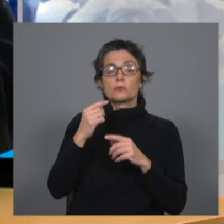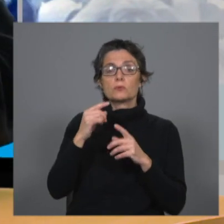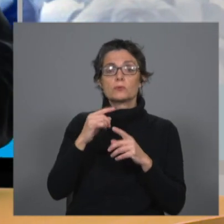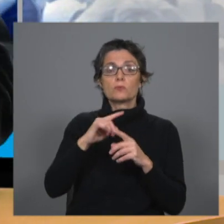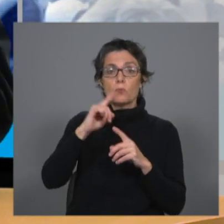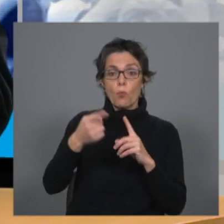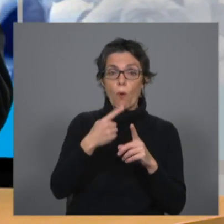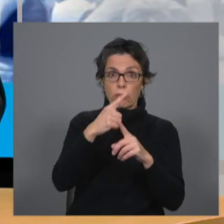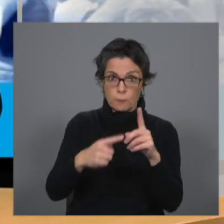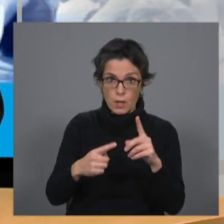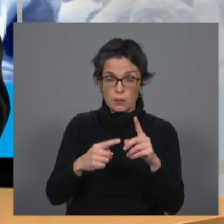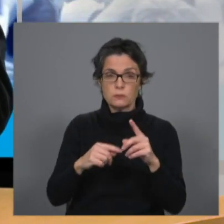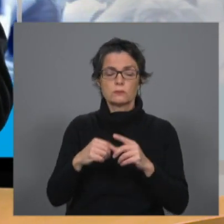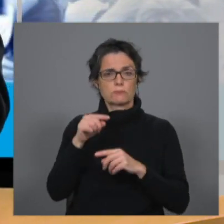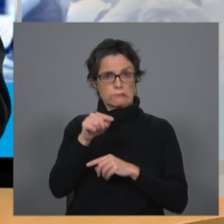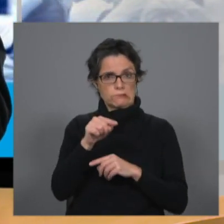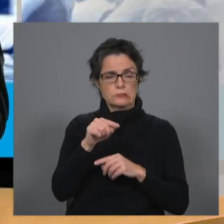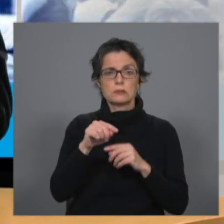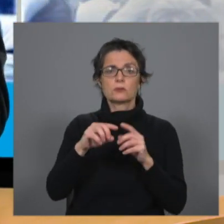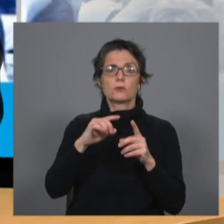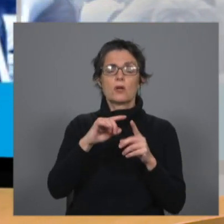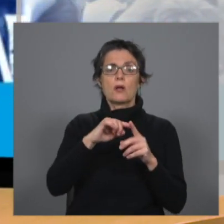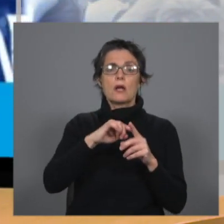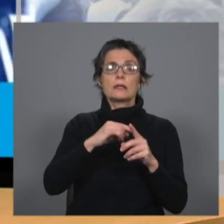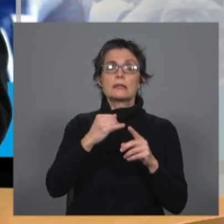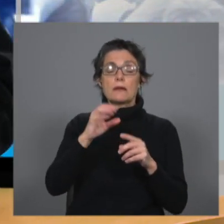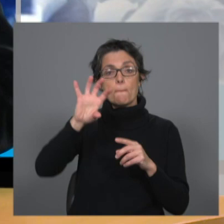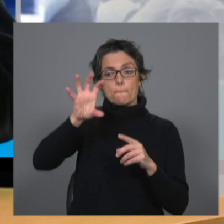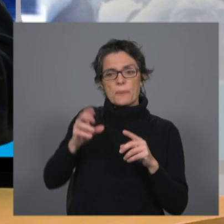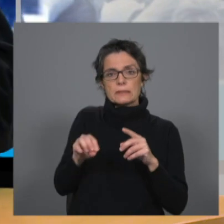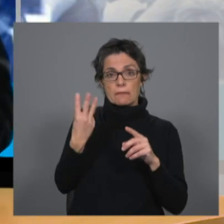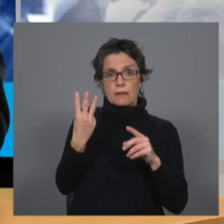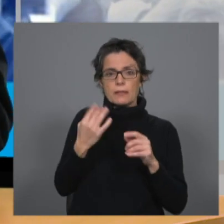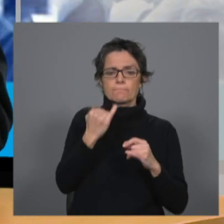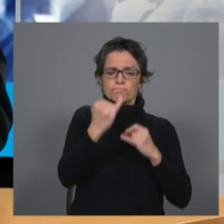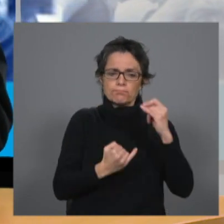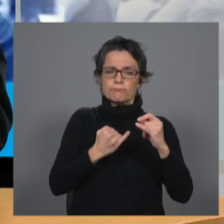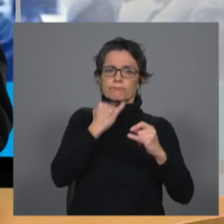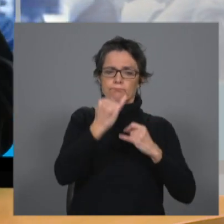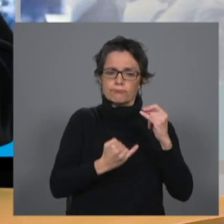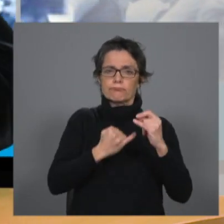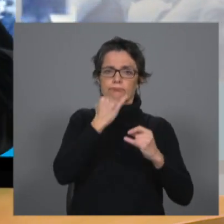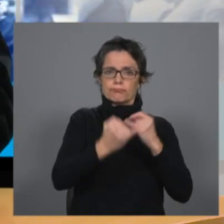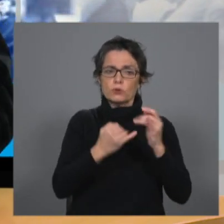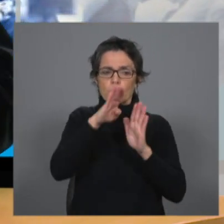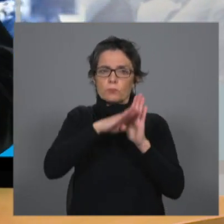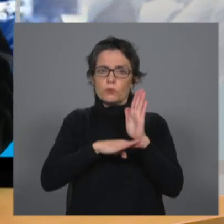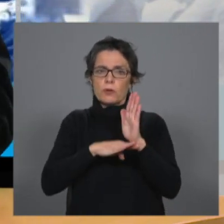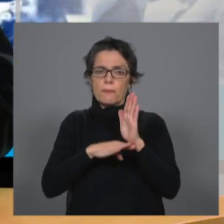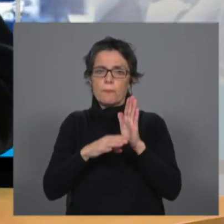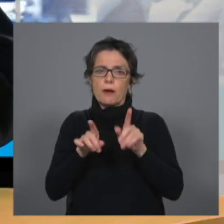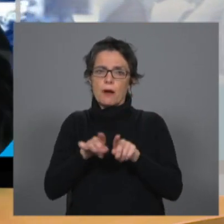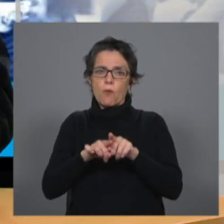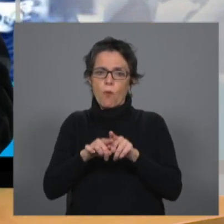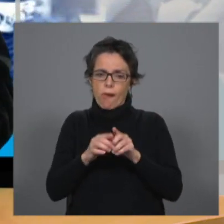onde estão 3 países que rotativamente têm um programa relativamente comum. A Alemanha,